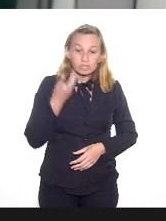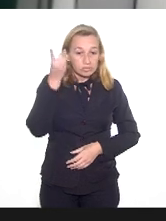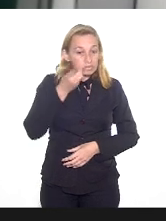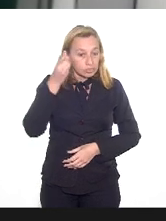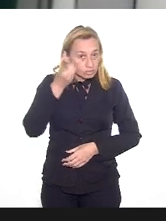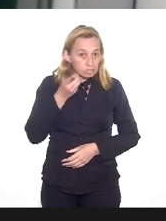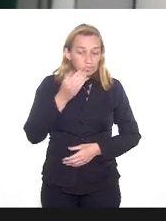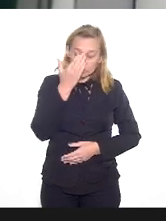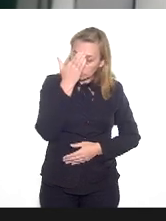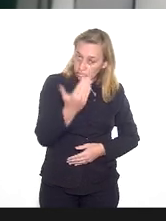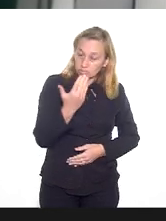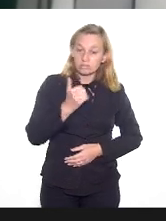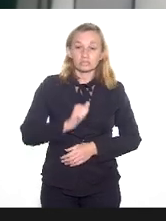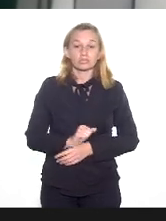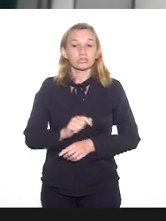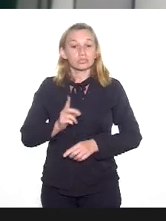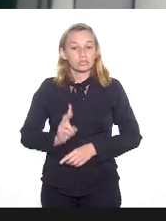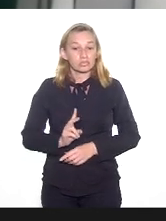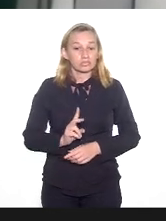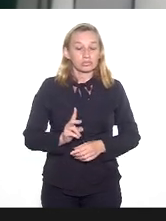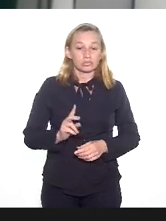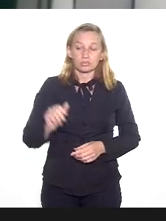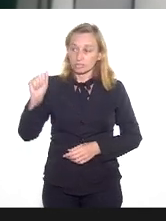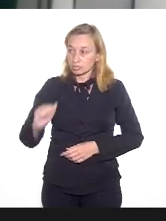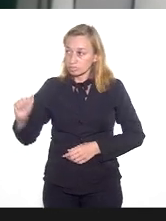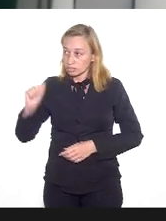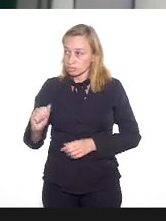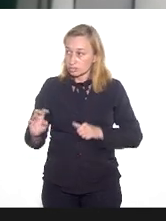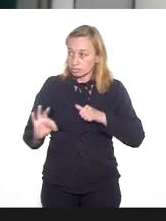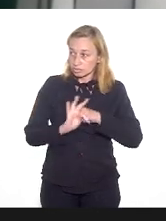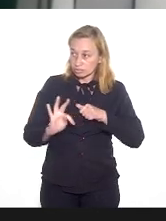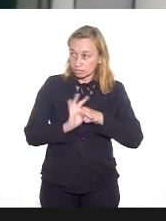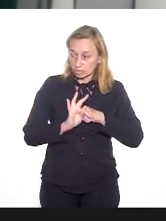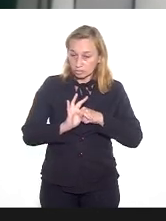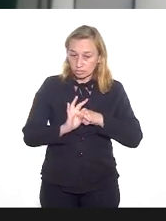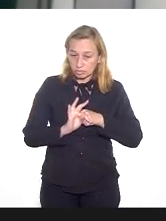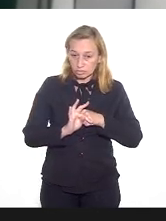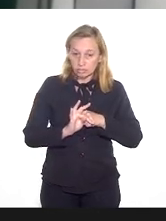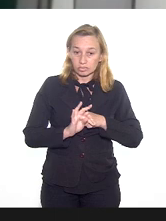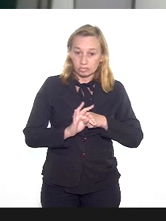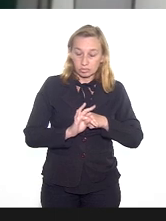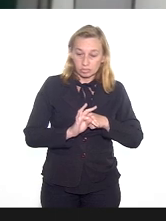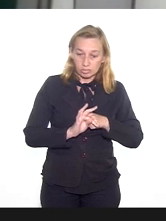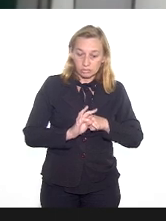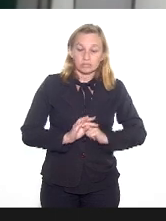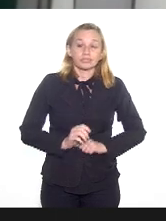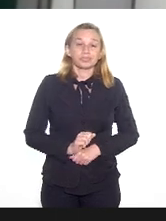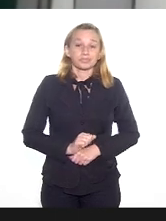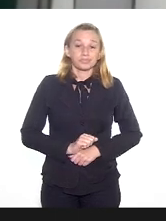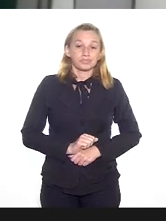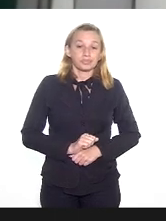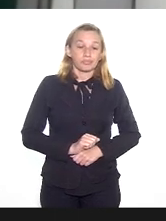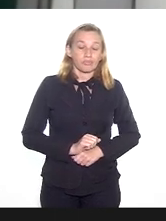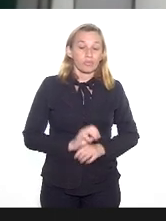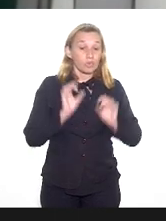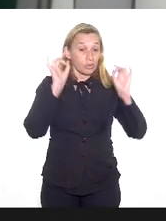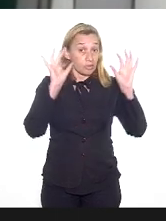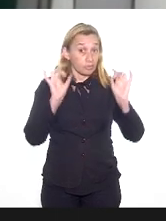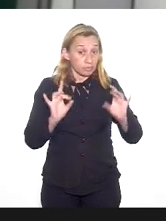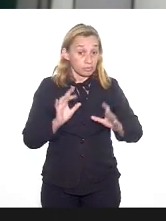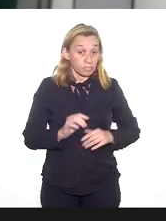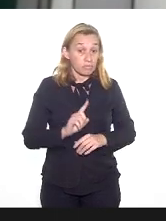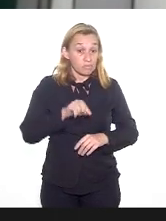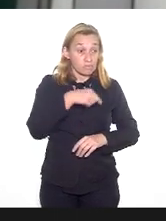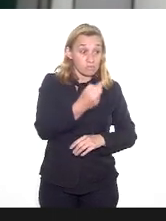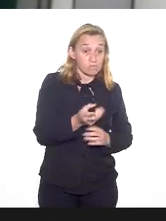aqui, a gente agradece, mas sem o trabalho das assessorias técnicas, tanto dos mandatos quanto dos especialistas que nos ajudaram de